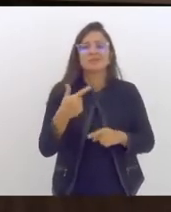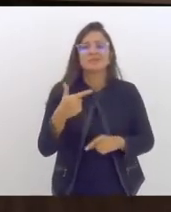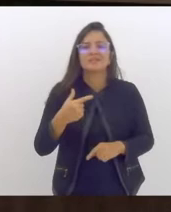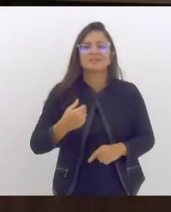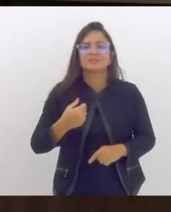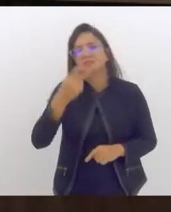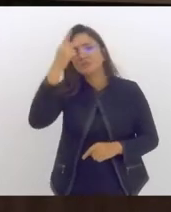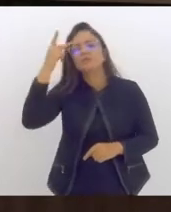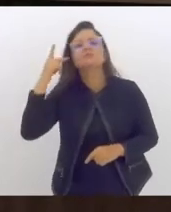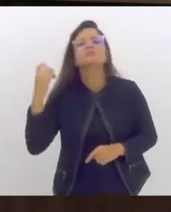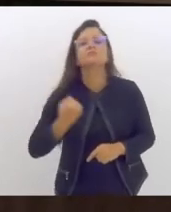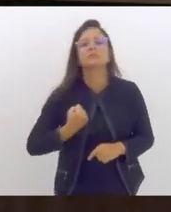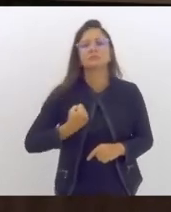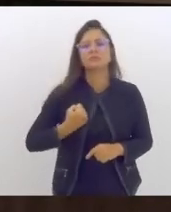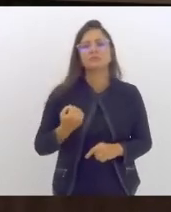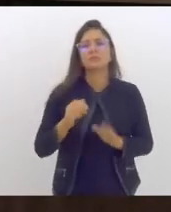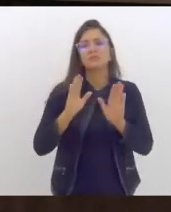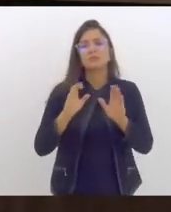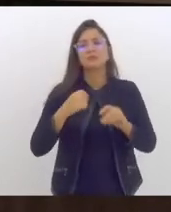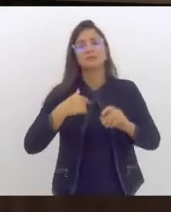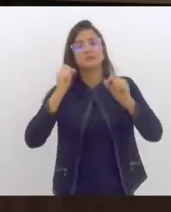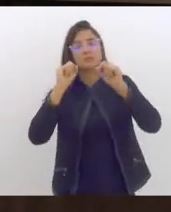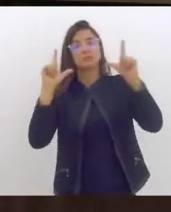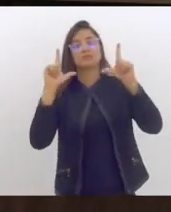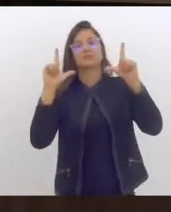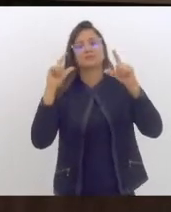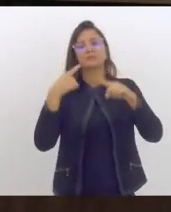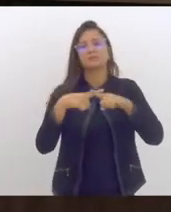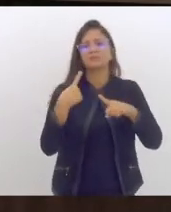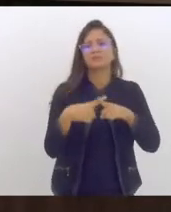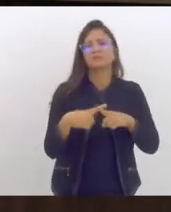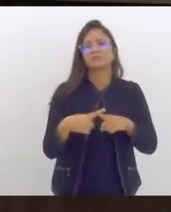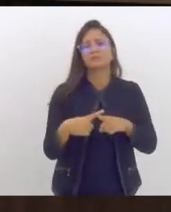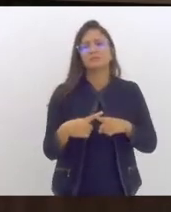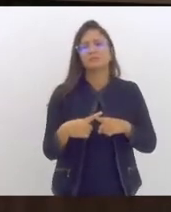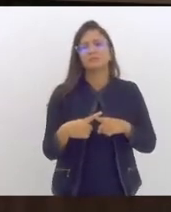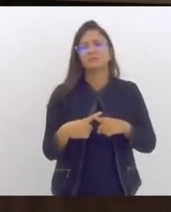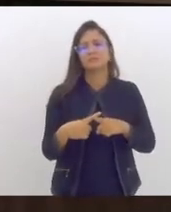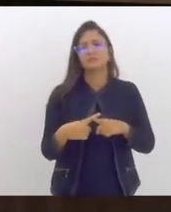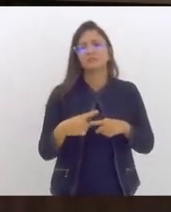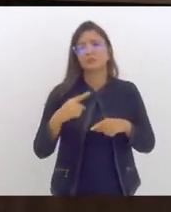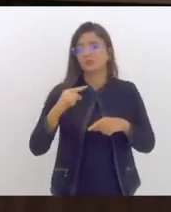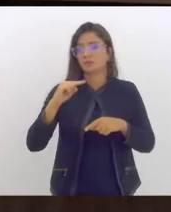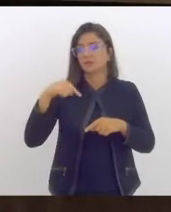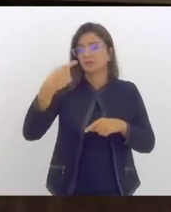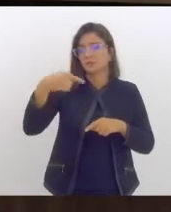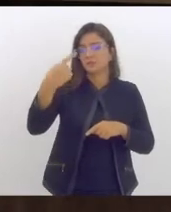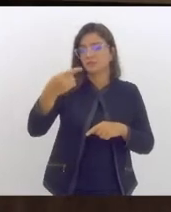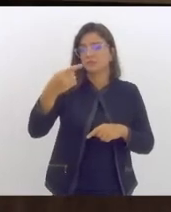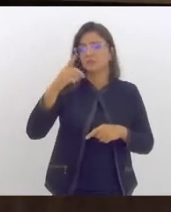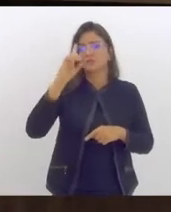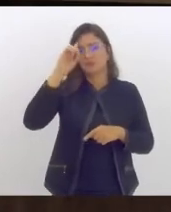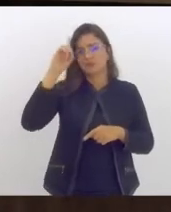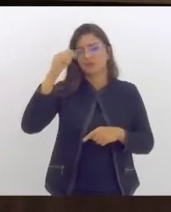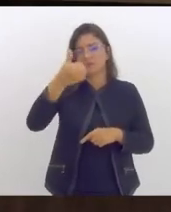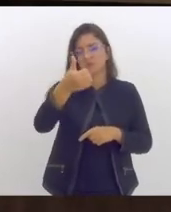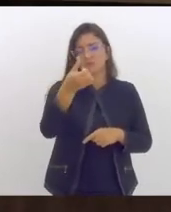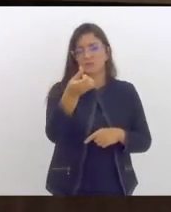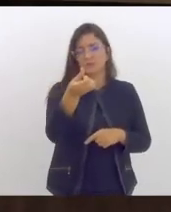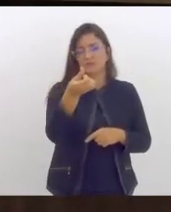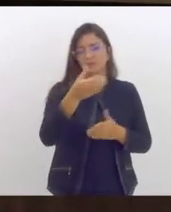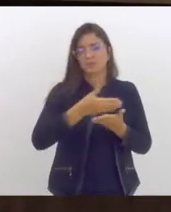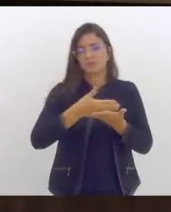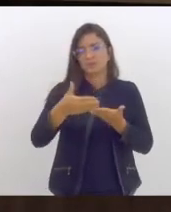só alertando, porque só dia 13, dia 16, que começa